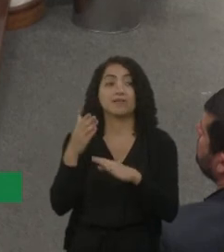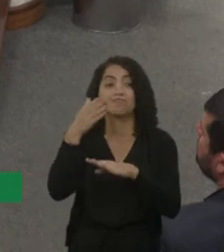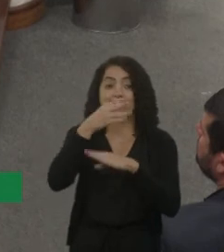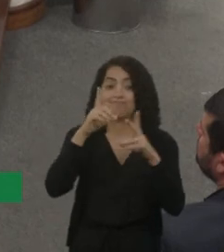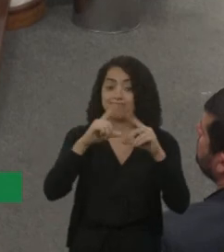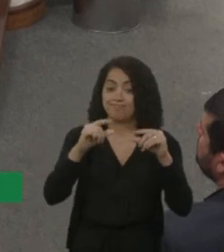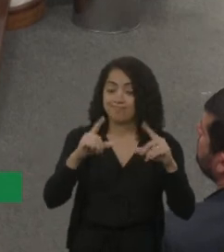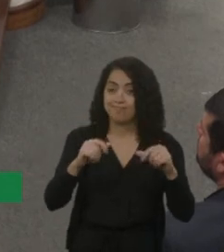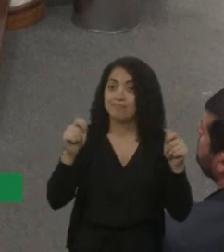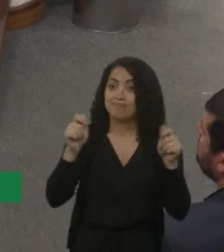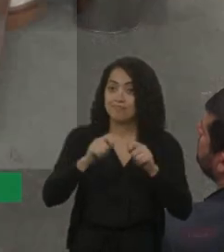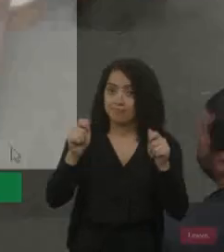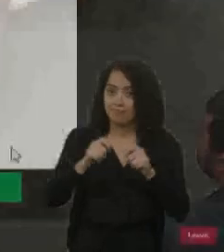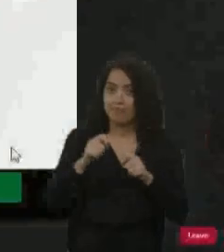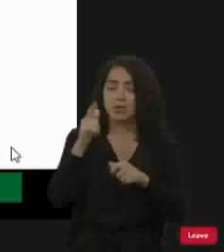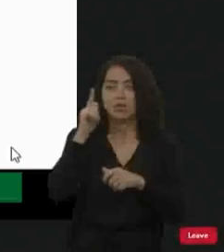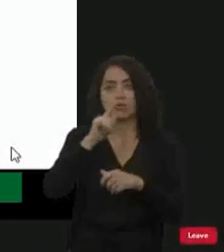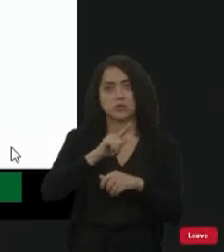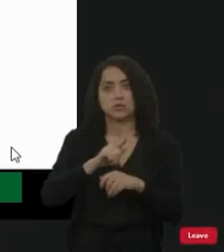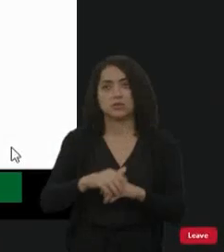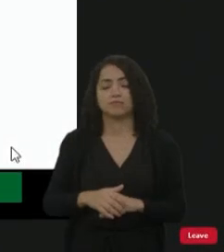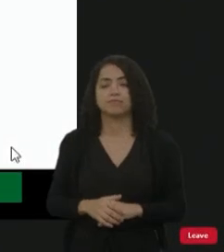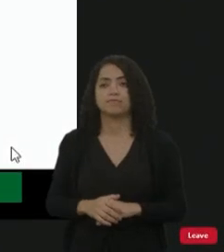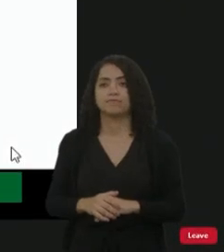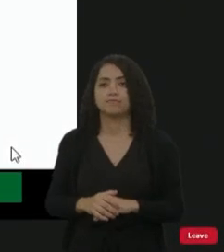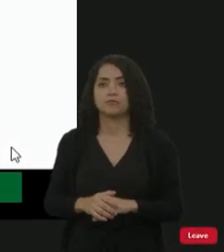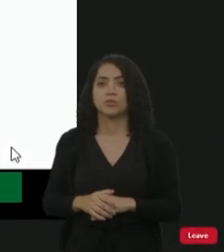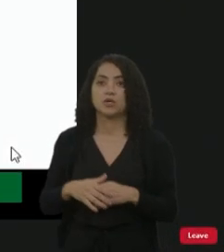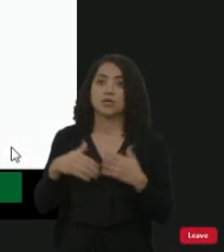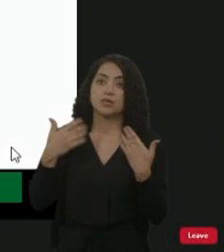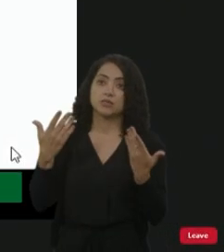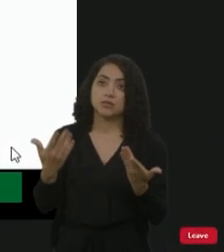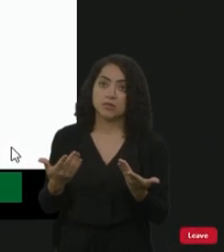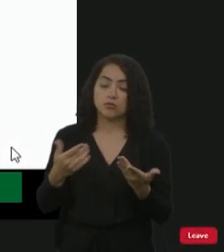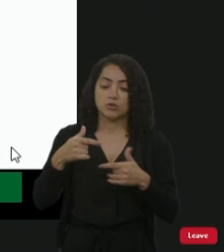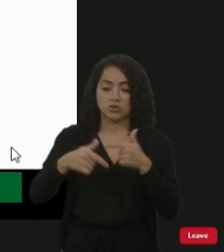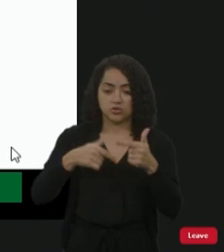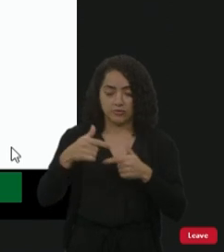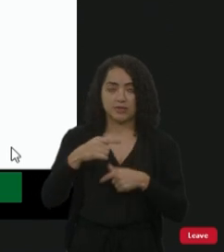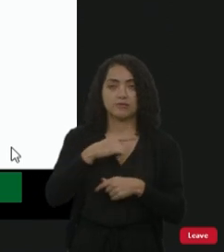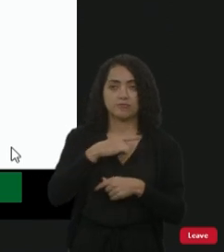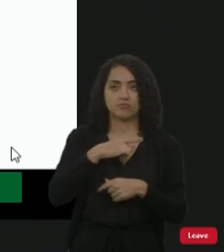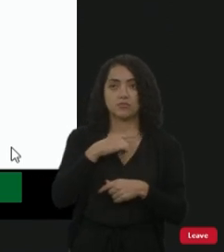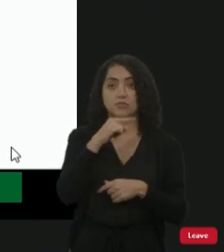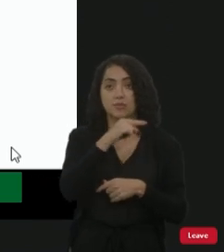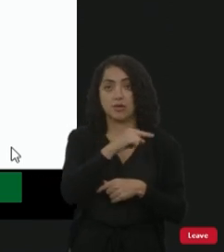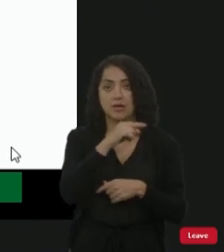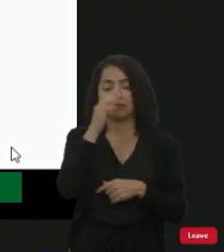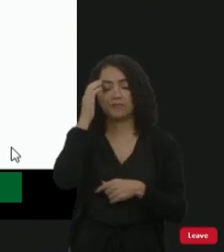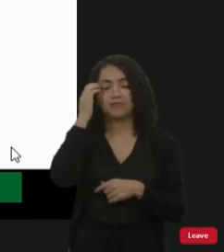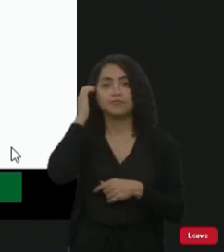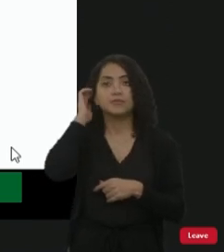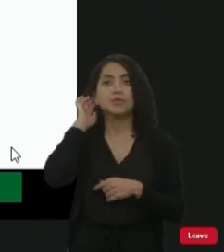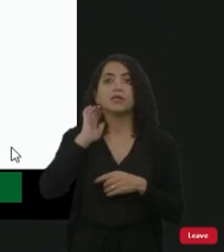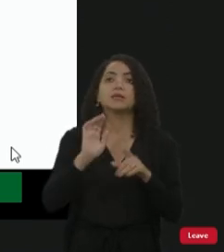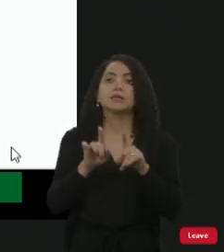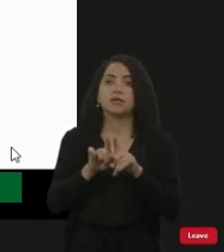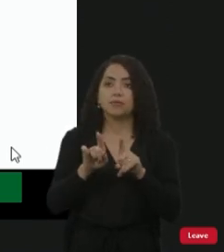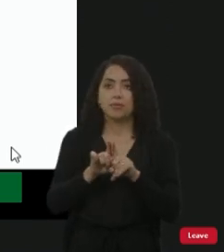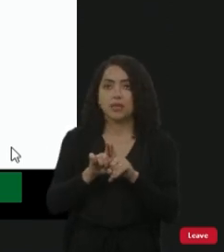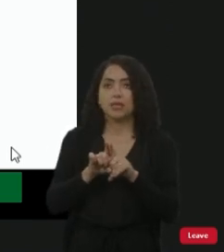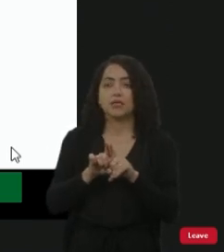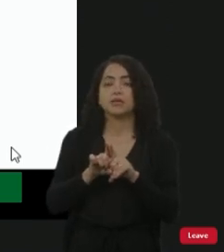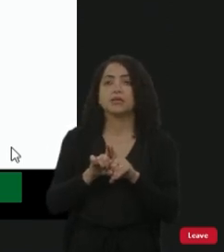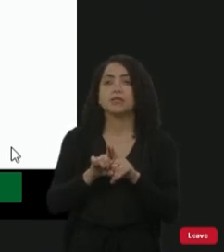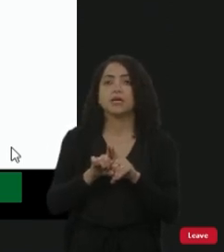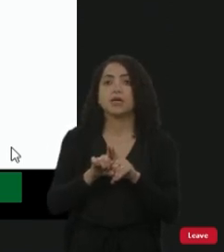habilitação saia, tá? Então, a gente vai ter um serviço aqui. Nós temos o infantil. Temos